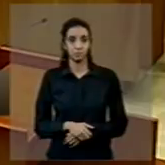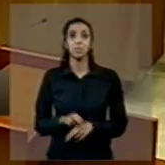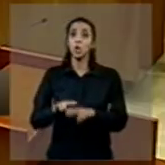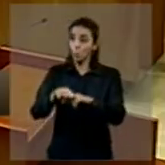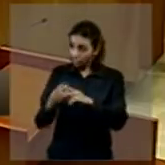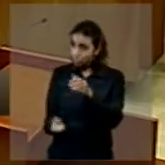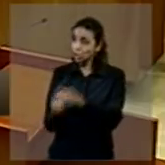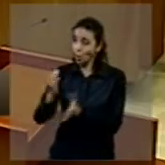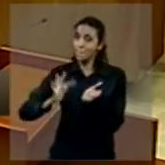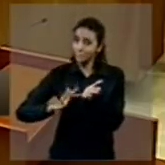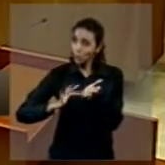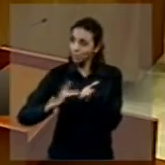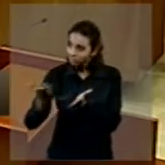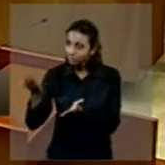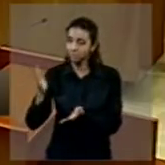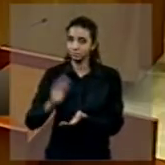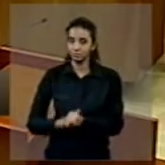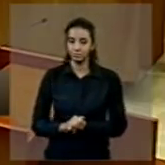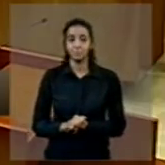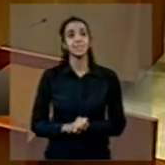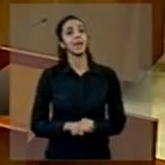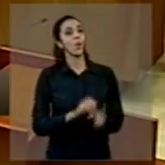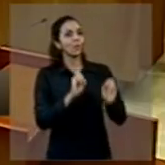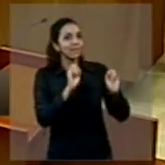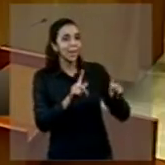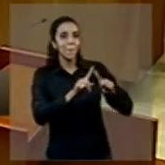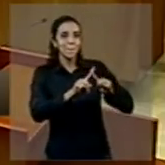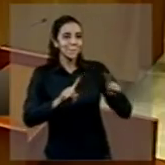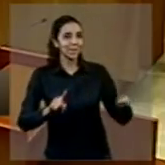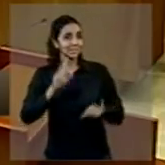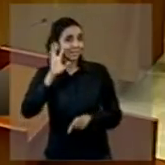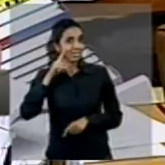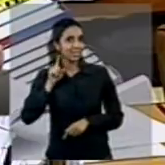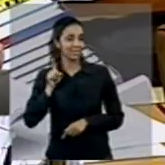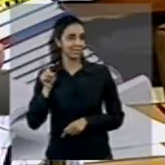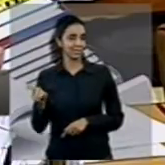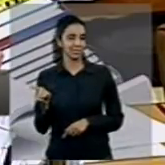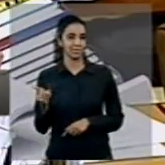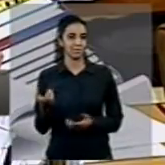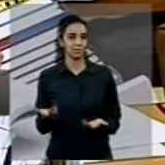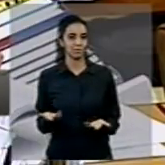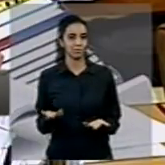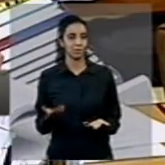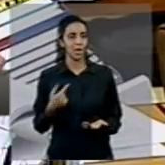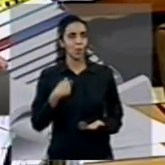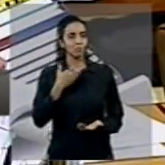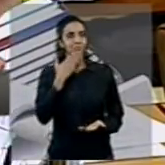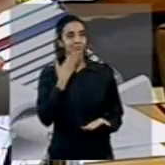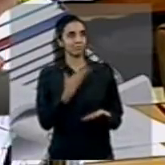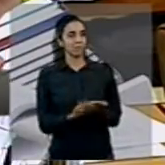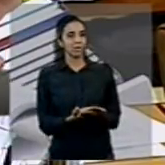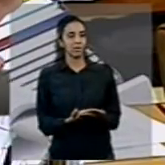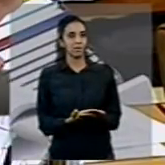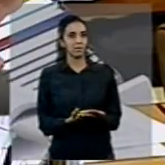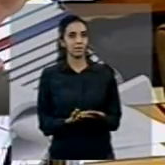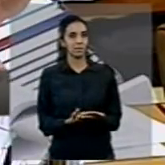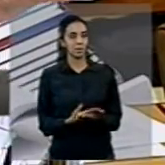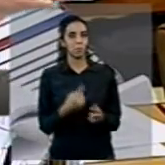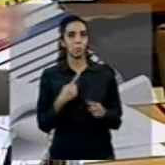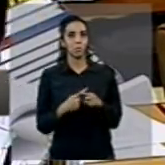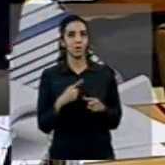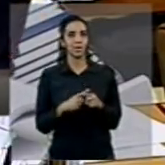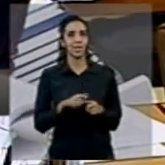criada a biometria. Pois é. Sim, presidente, mas a sanção, o que me impressiona é o princípio da